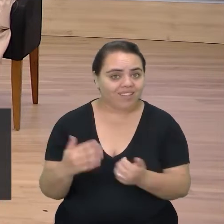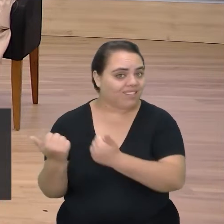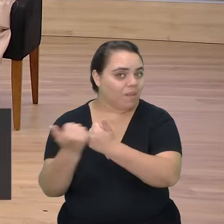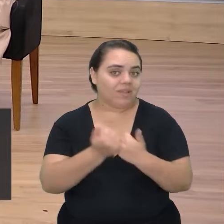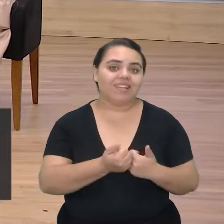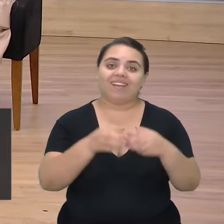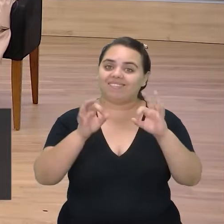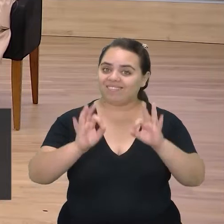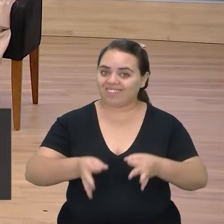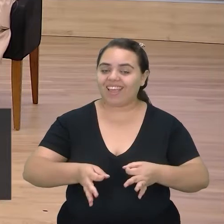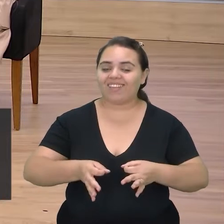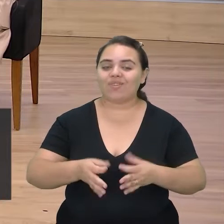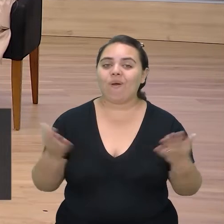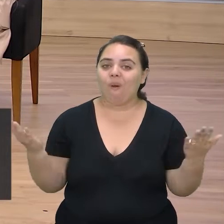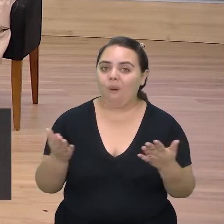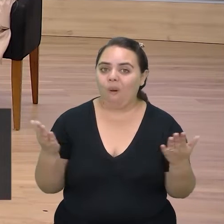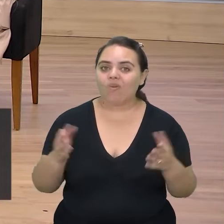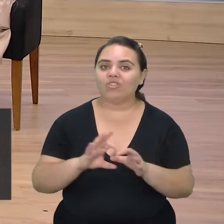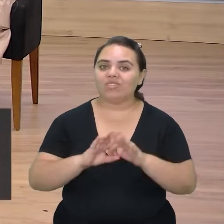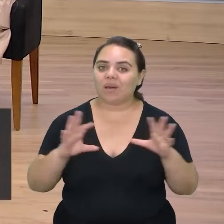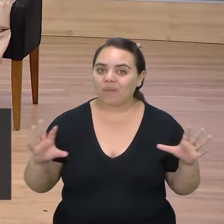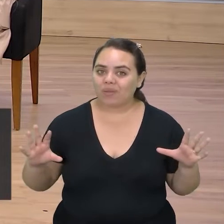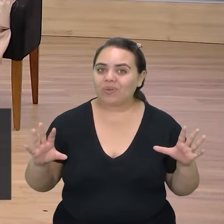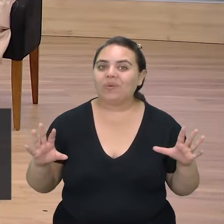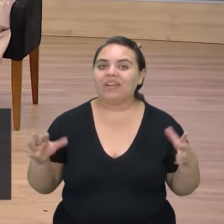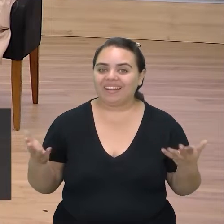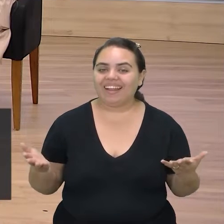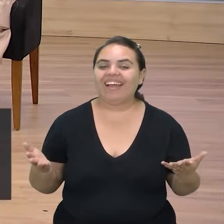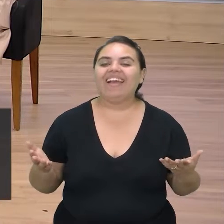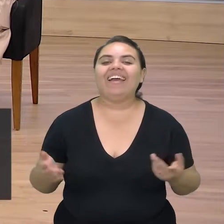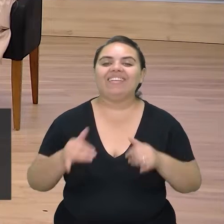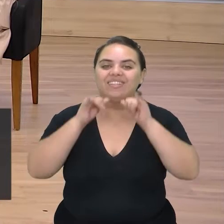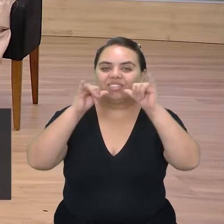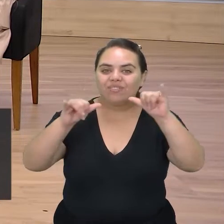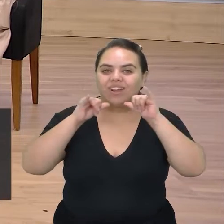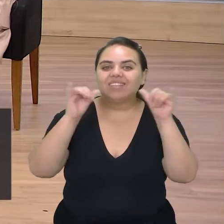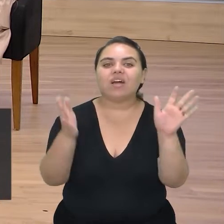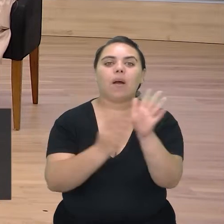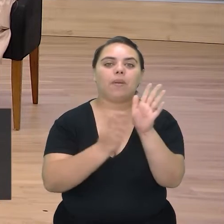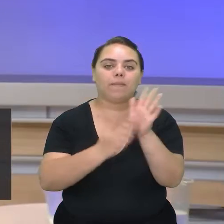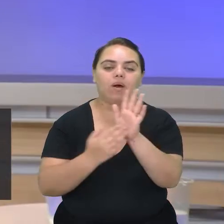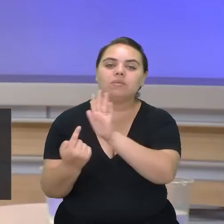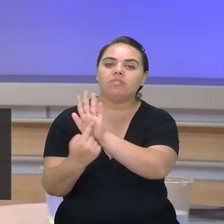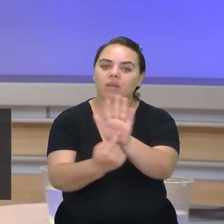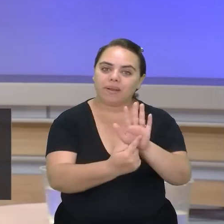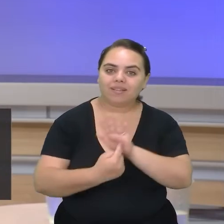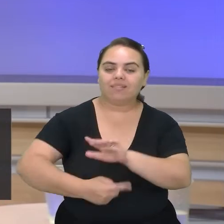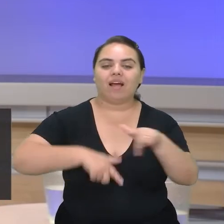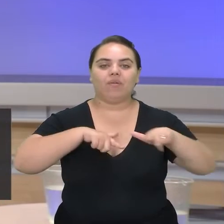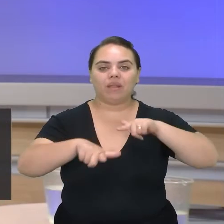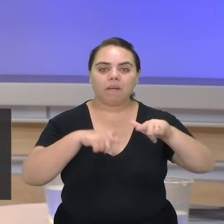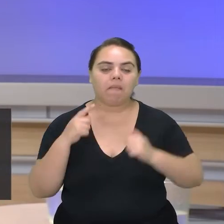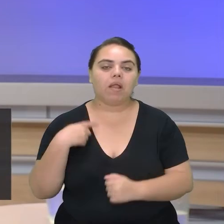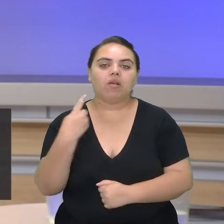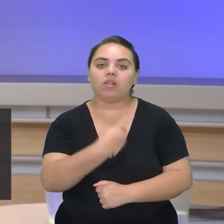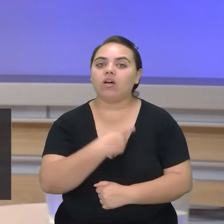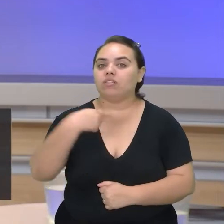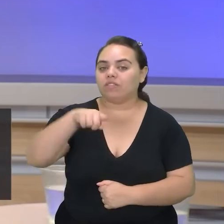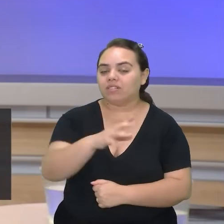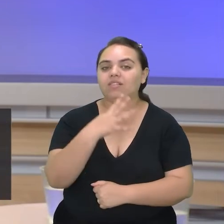certo, né? Hoje é essa abertura de portas, né? Um pouco, essa proposta da gente apresentar o trabalho, vocês conhecerem um